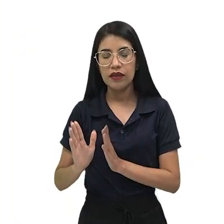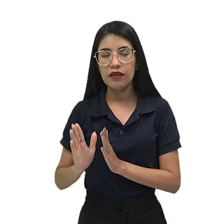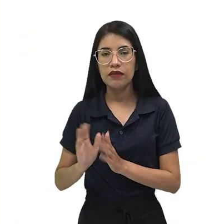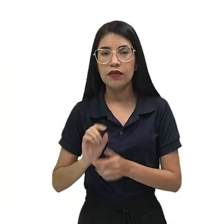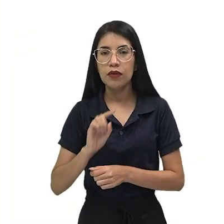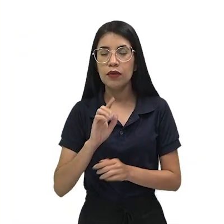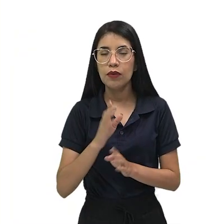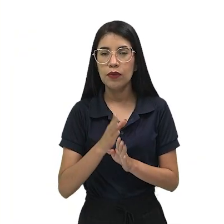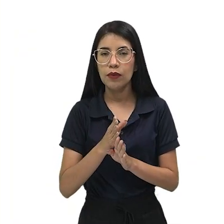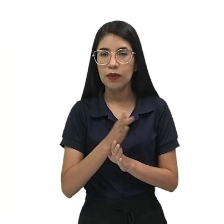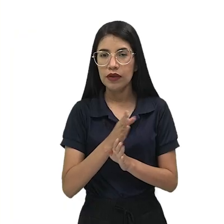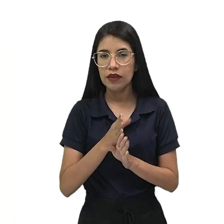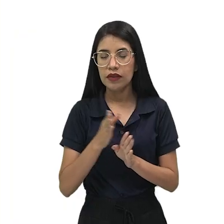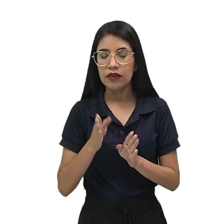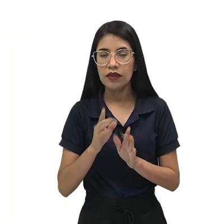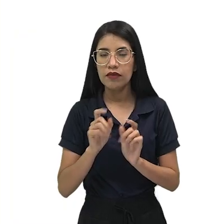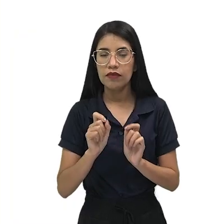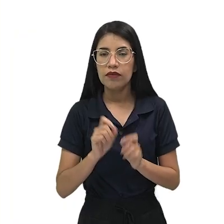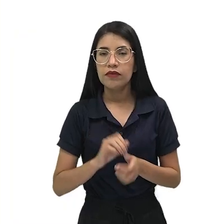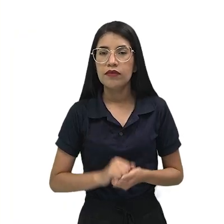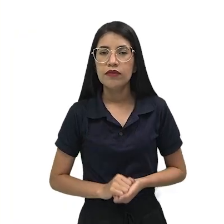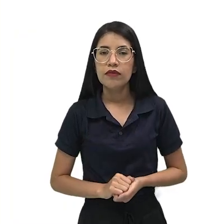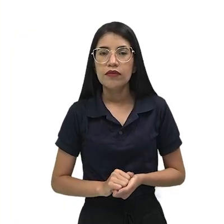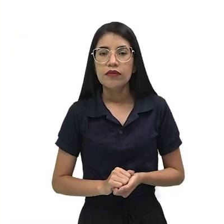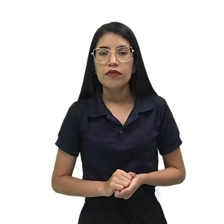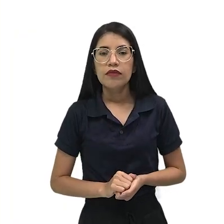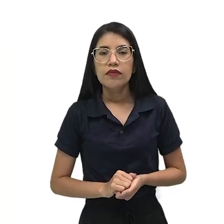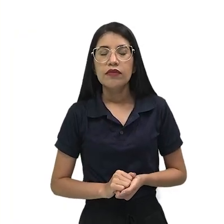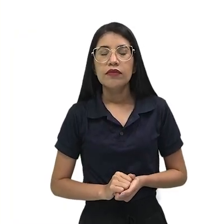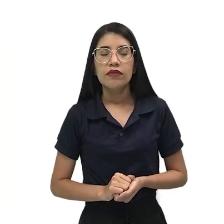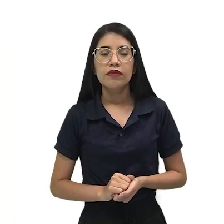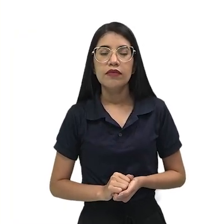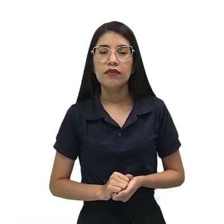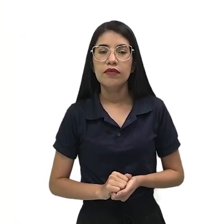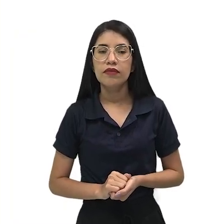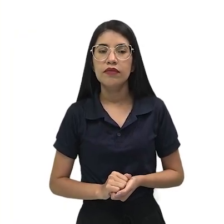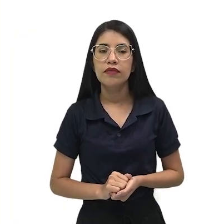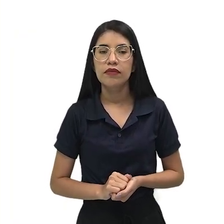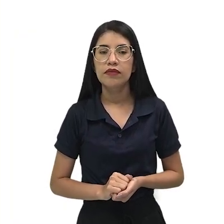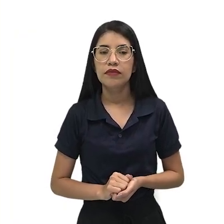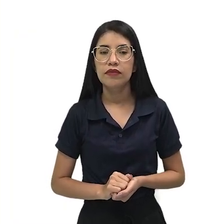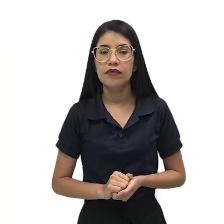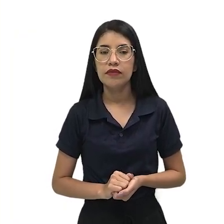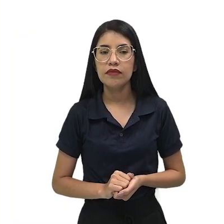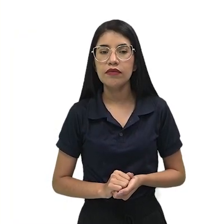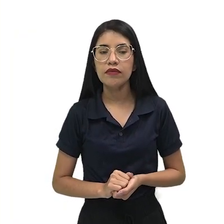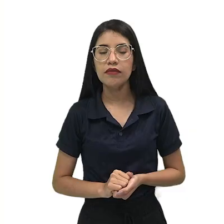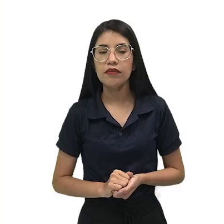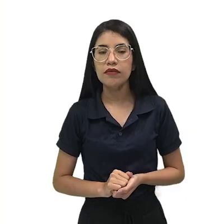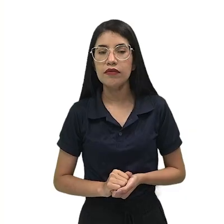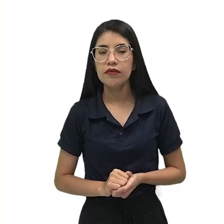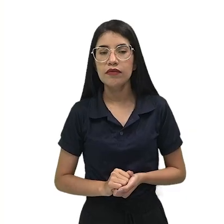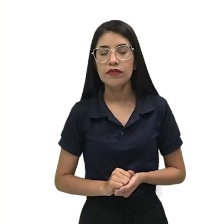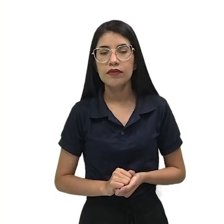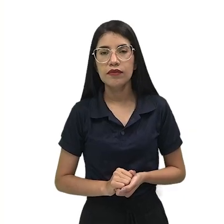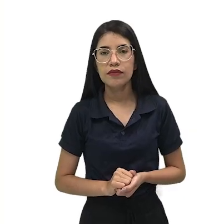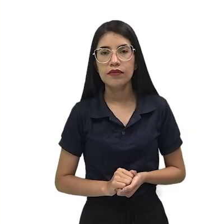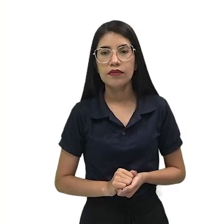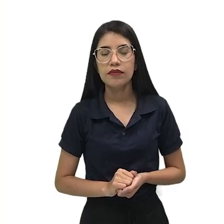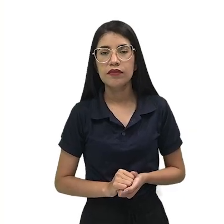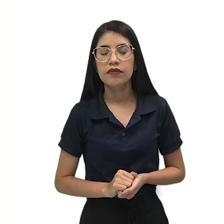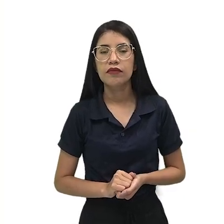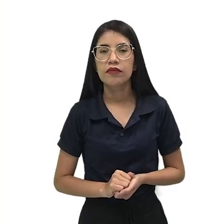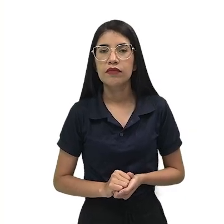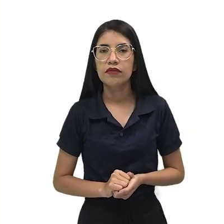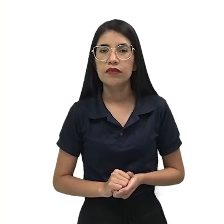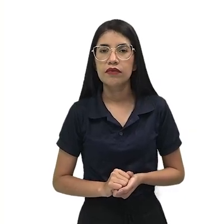inteira dela. Parte inteira, né, que eu estou escrevendo aqui. Então a